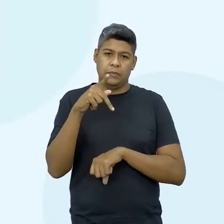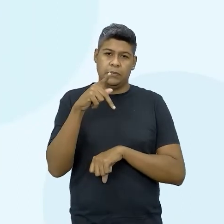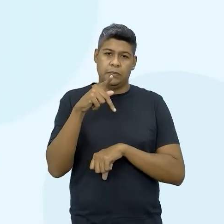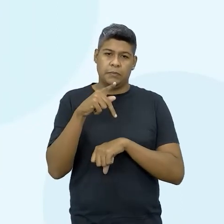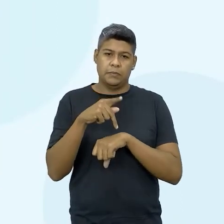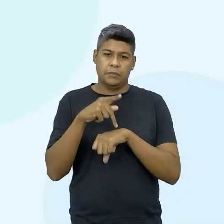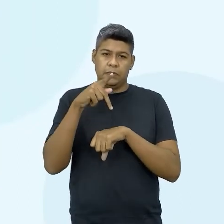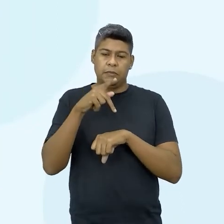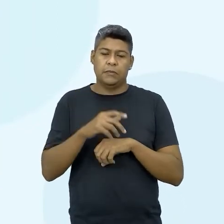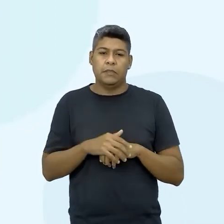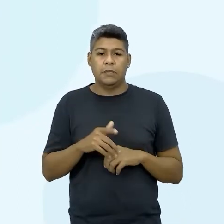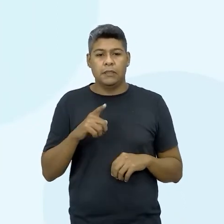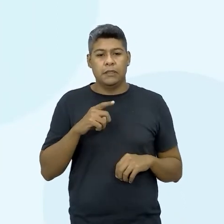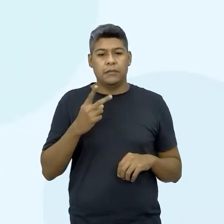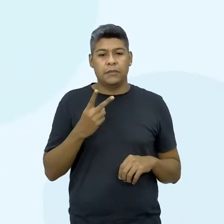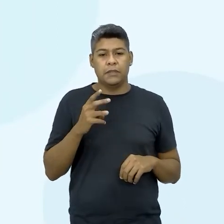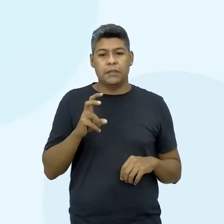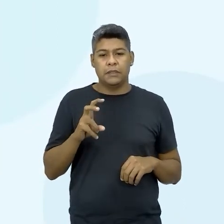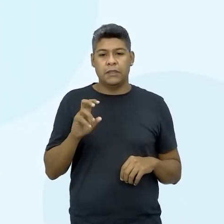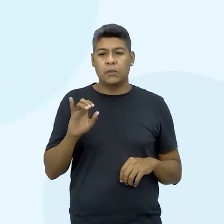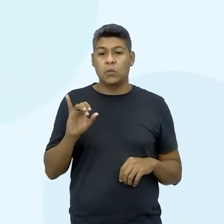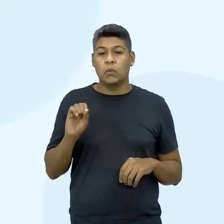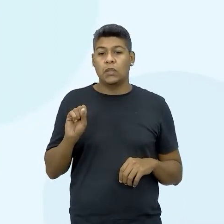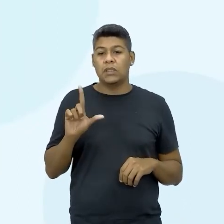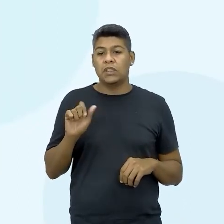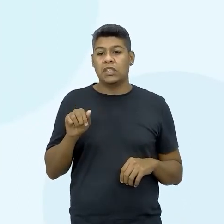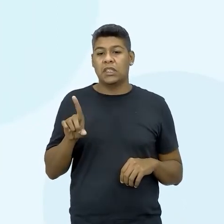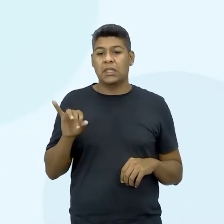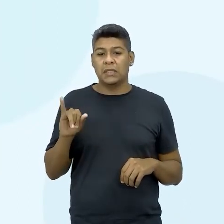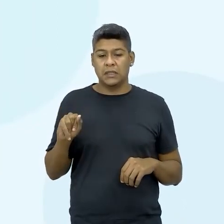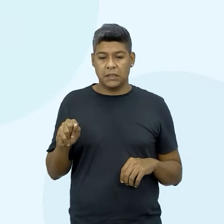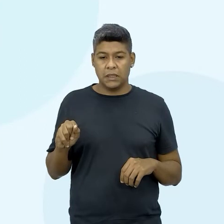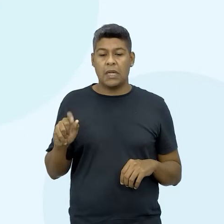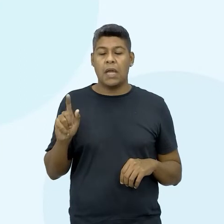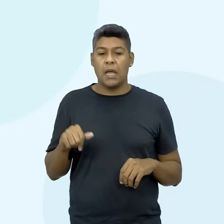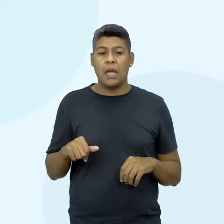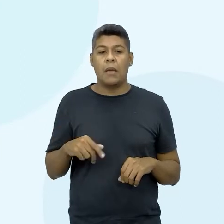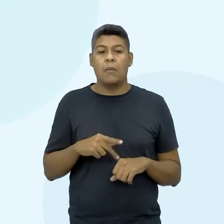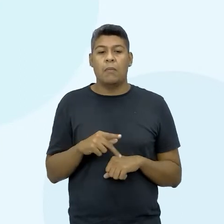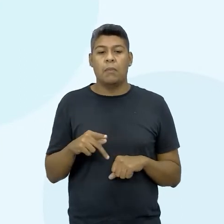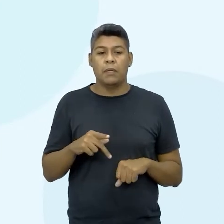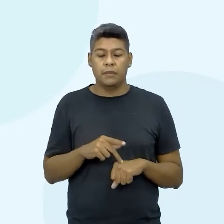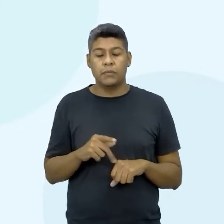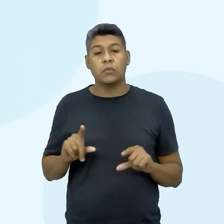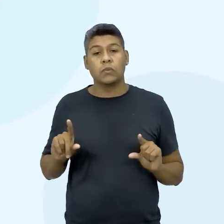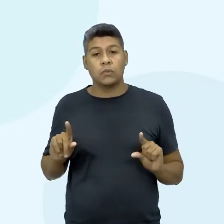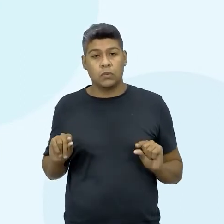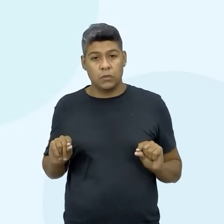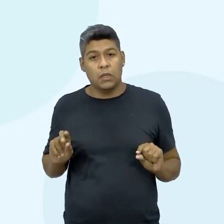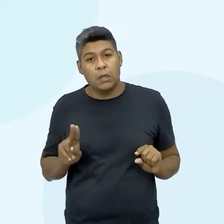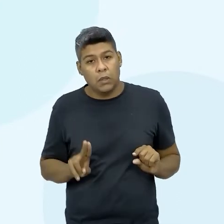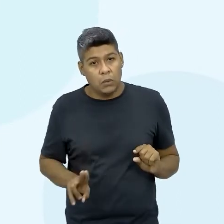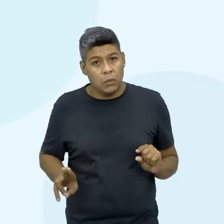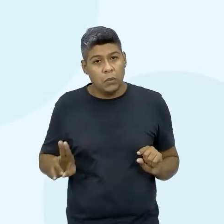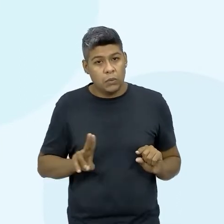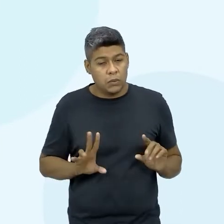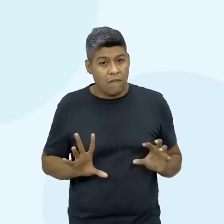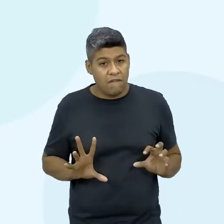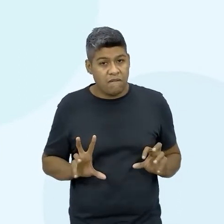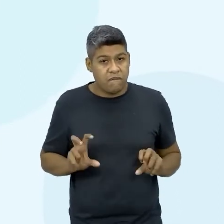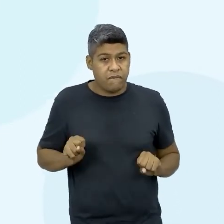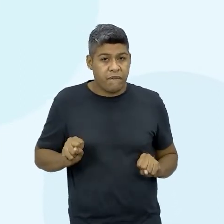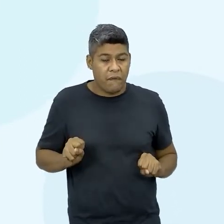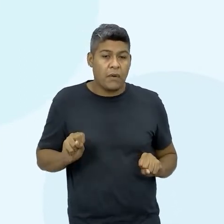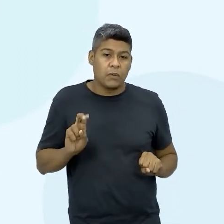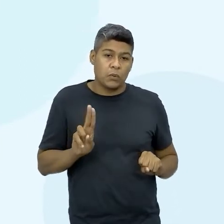tem 25, a Islândia não tá aqui, tá, pessoal? Mas a Islândia é um país que ela usa fortemente